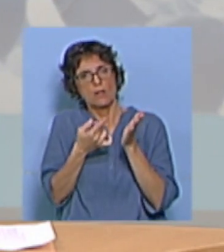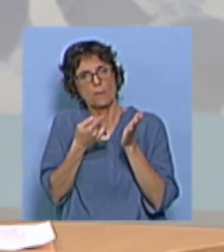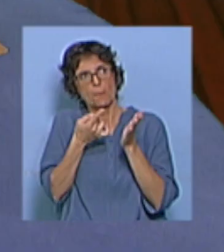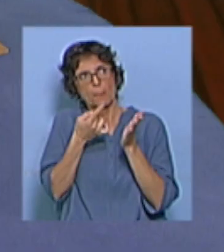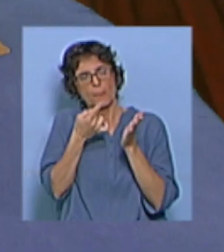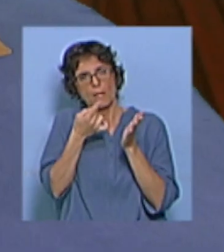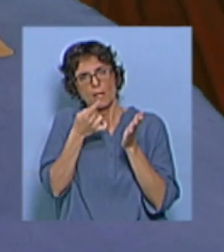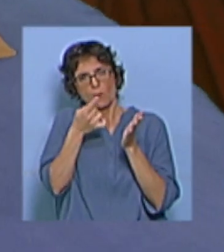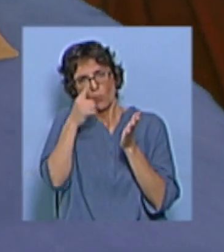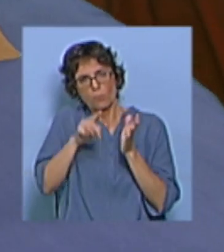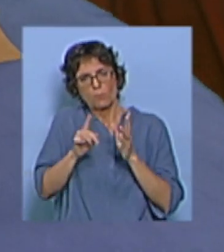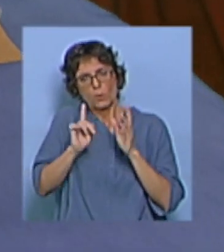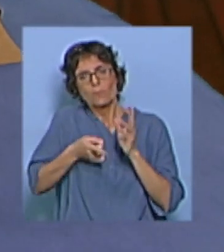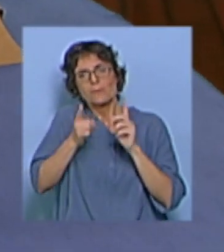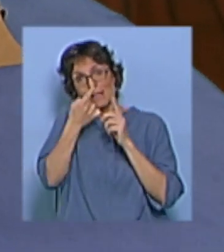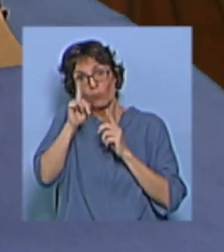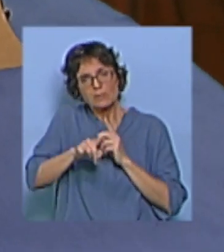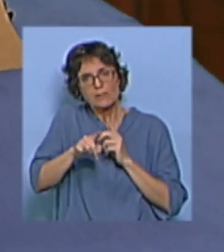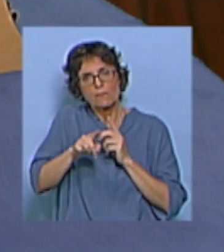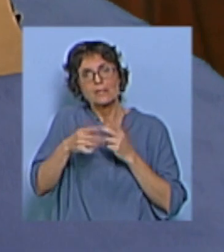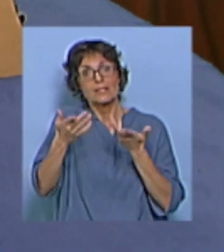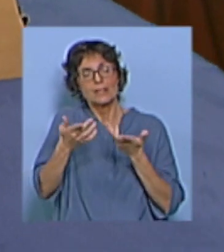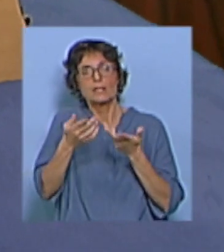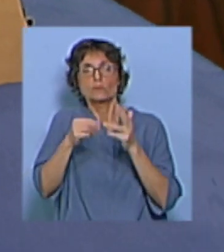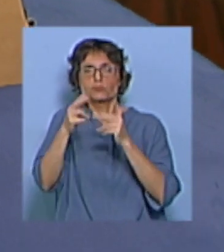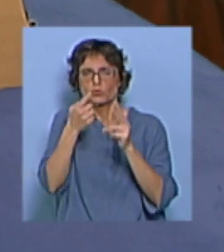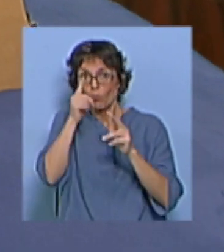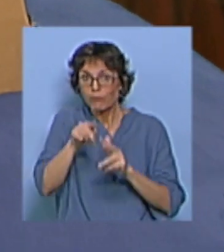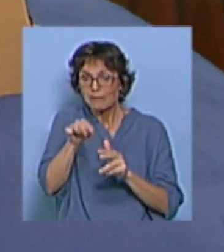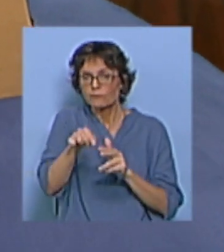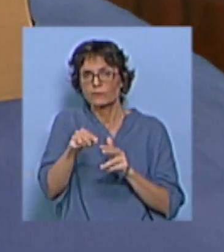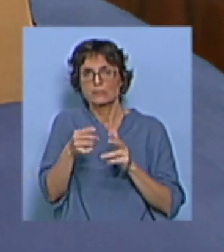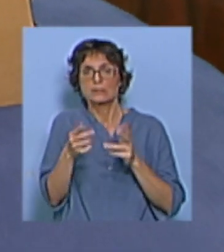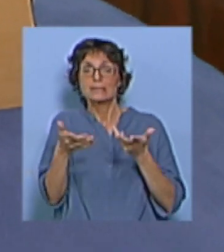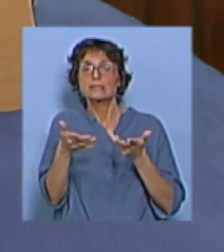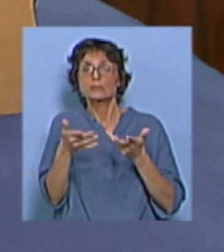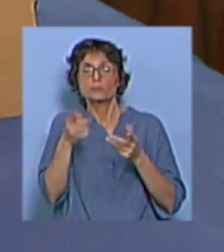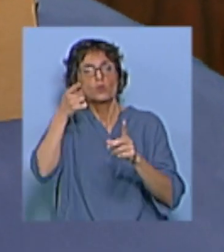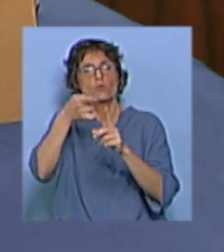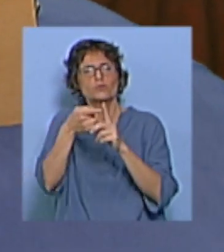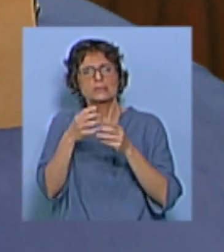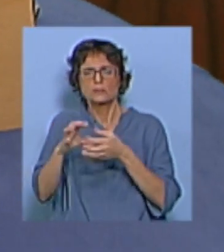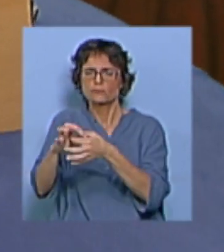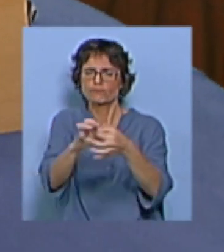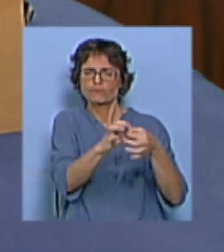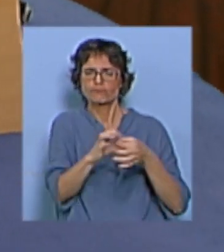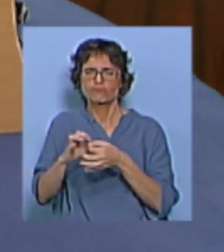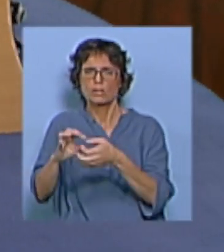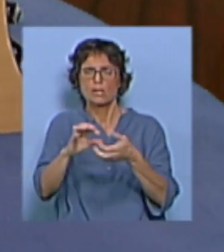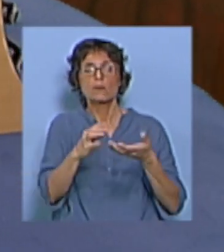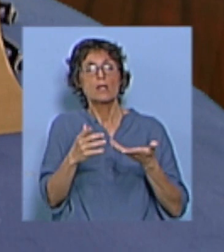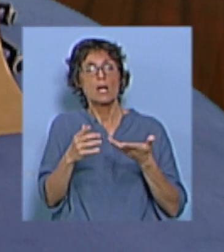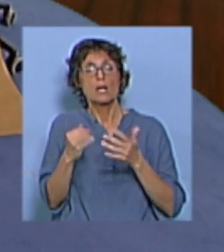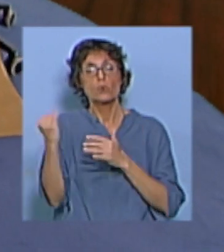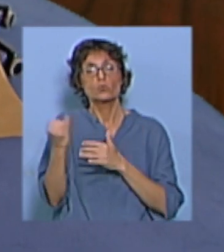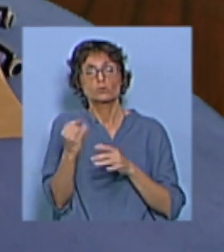presentes na sociedade portuguesa onde habitamos, para que colaboremos nas várias instituições com